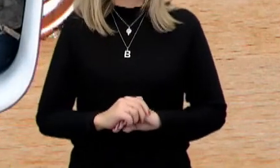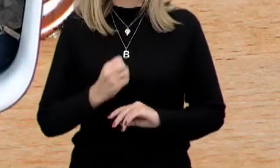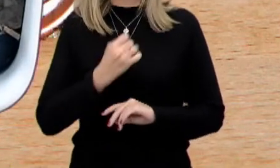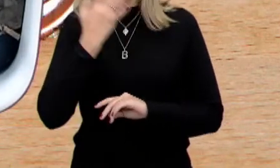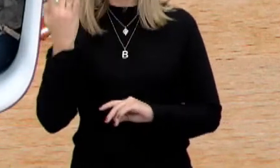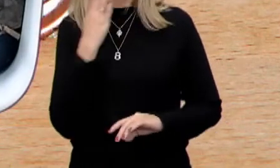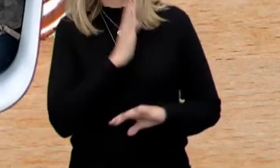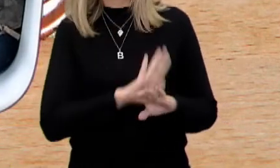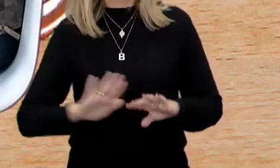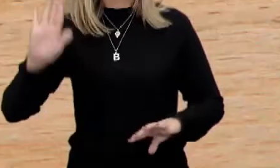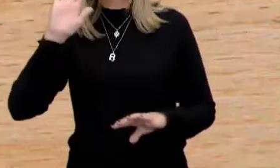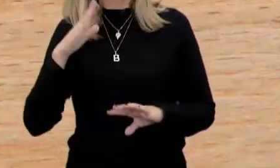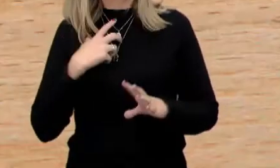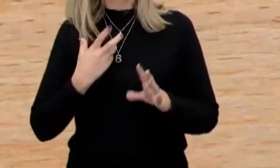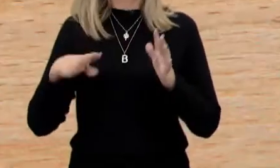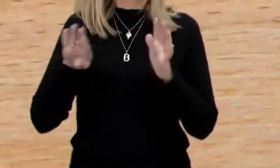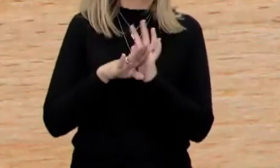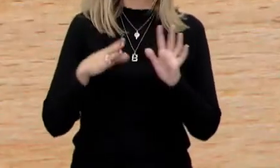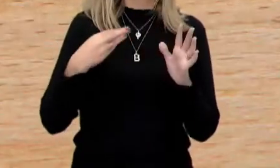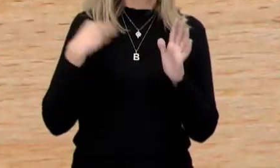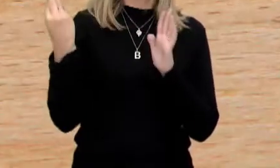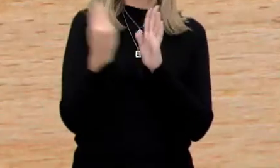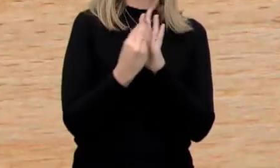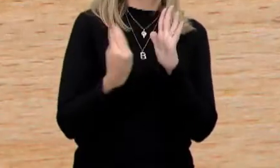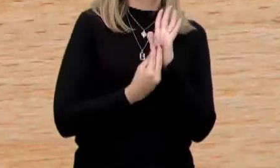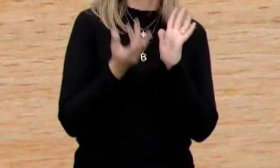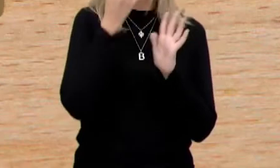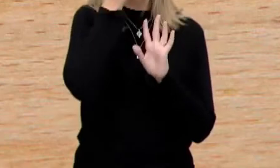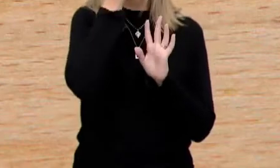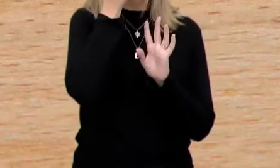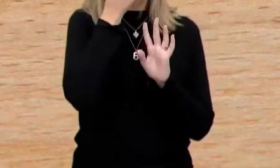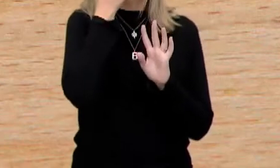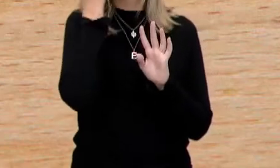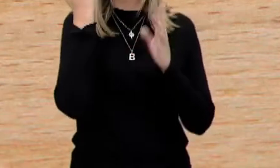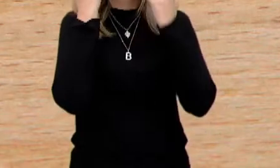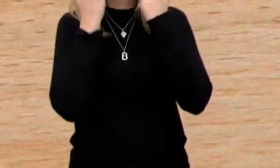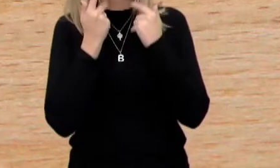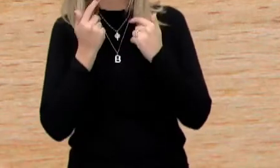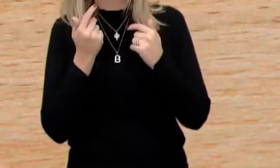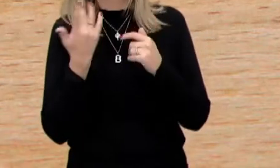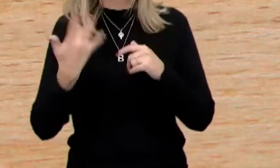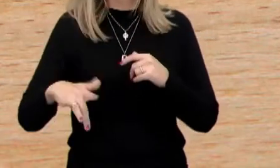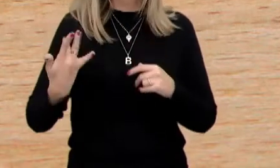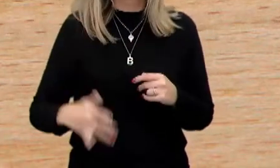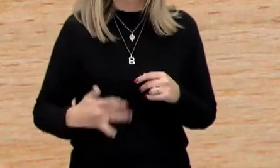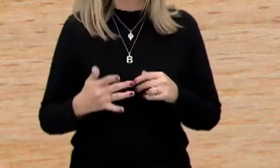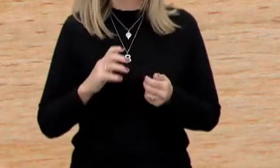já não chegaram querendo que eu postasse o animal maltratado, torturado, né?